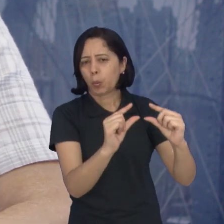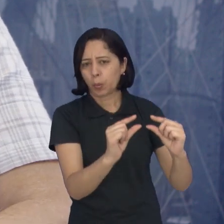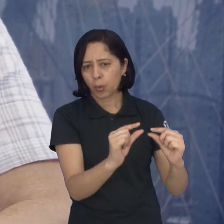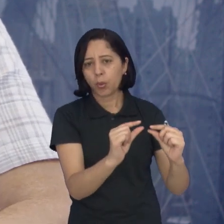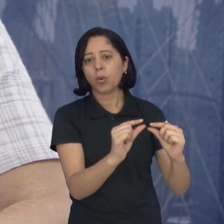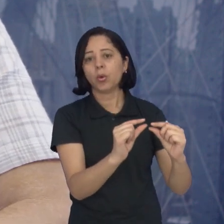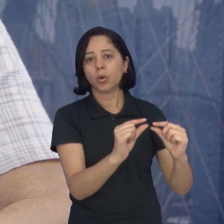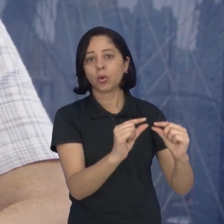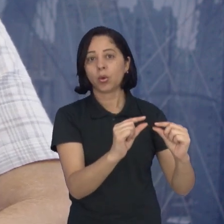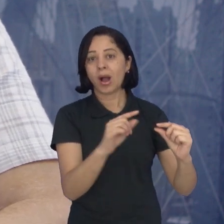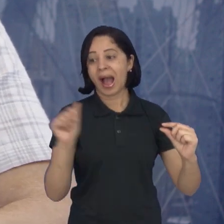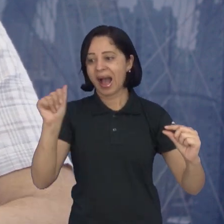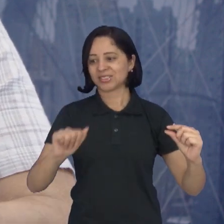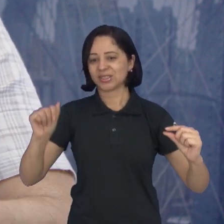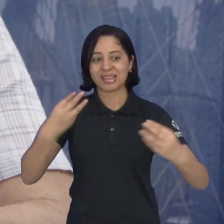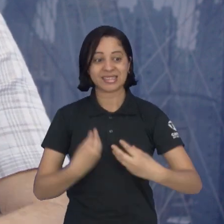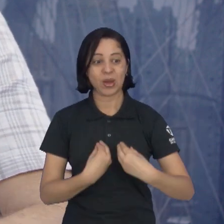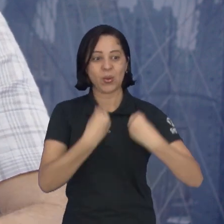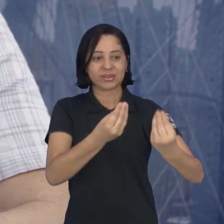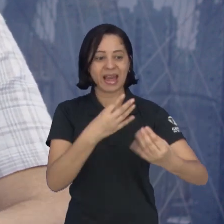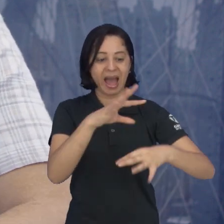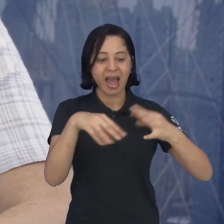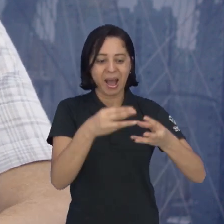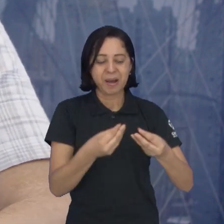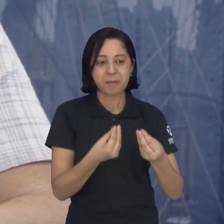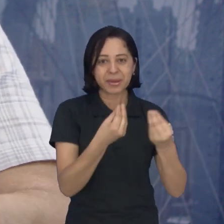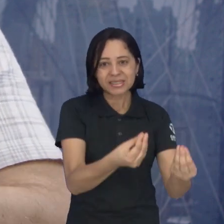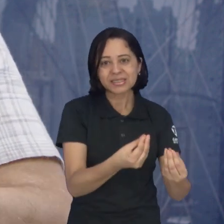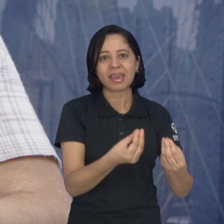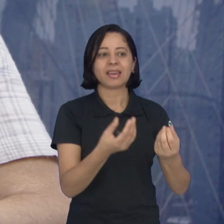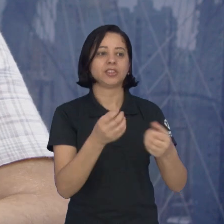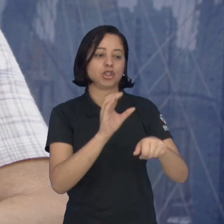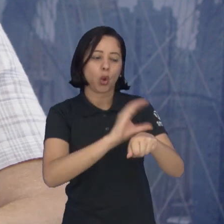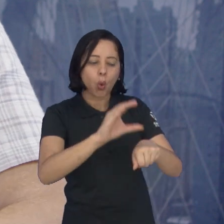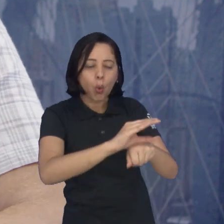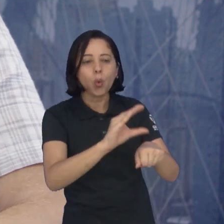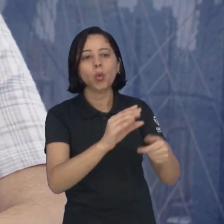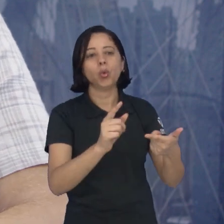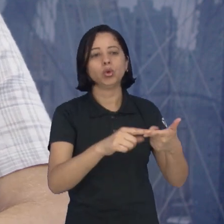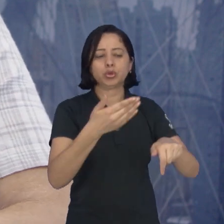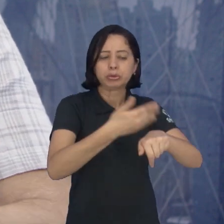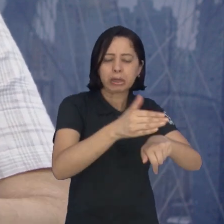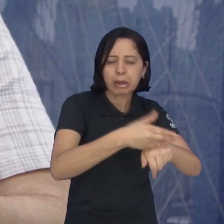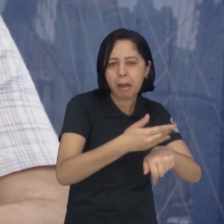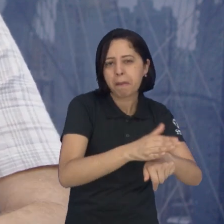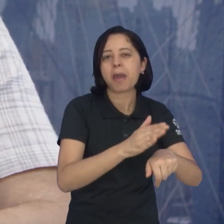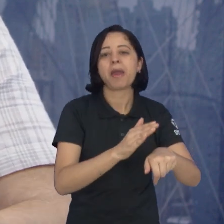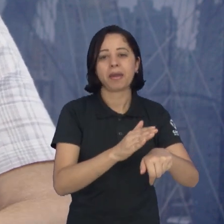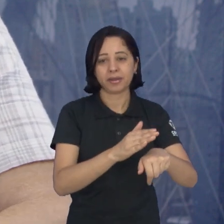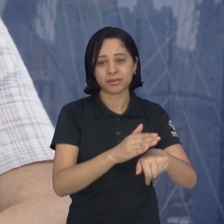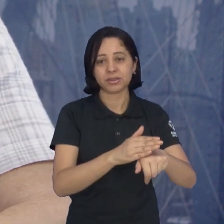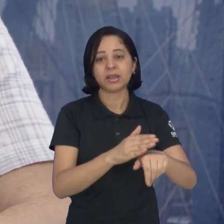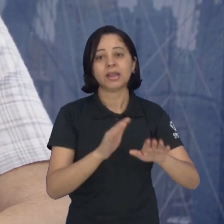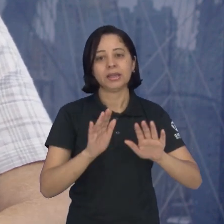são premiadas pela CI, ou com um curso ou com um treinamento específico, tá? Então, isso também a